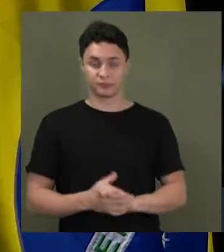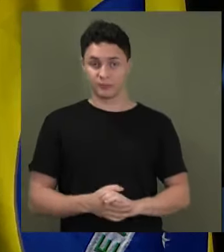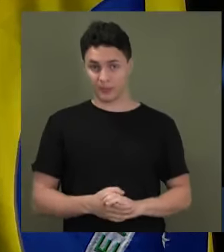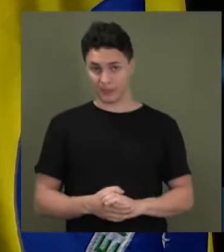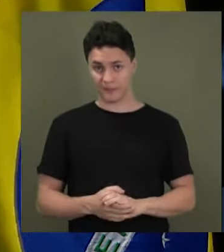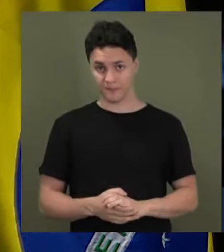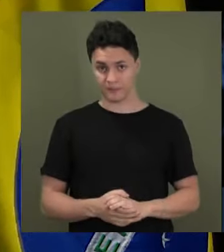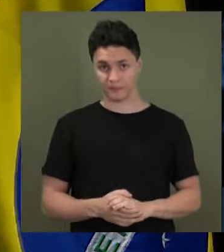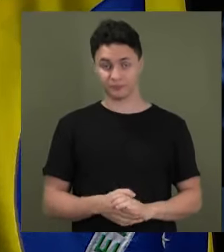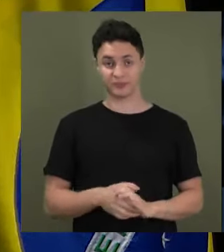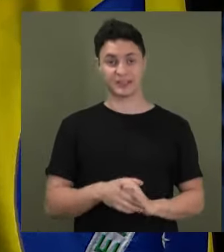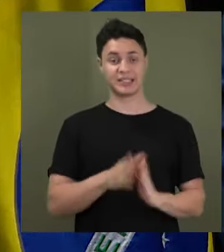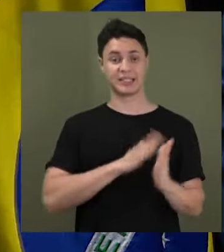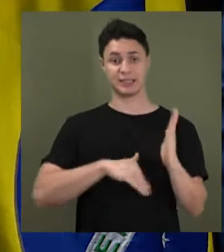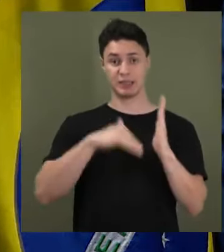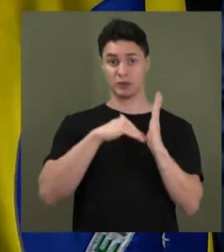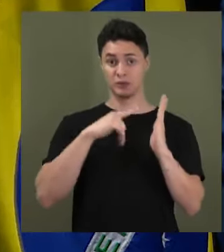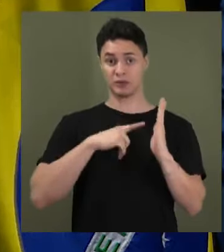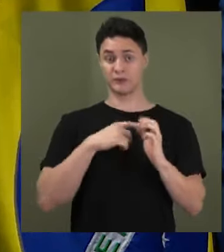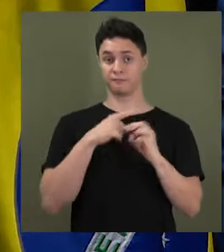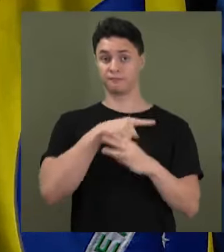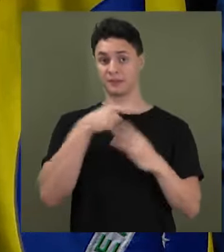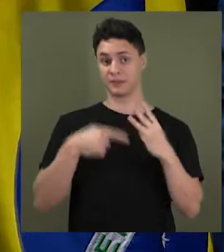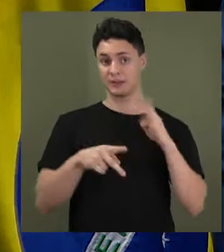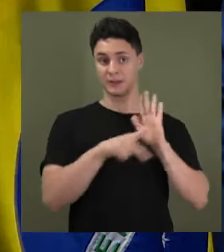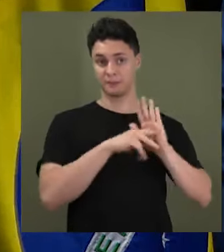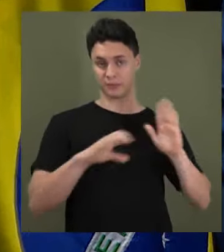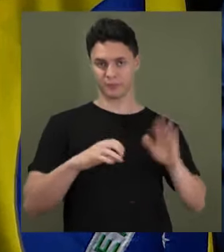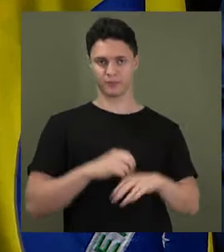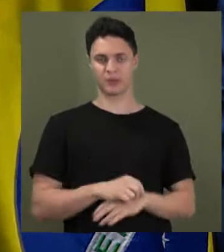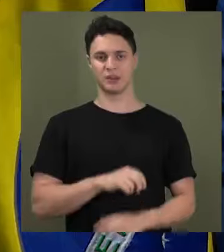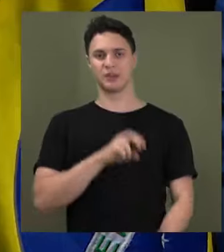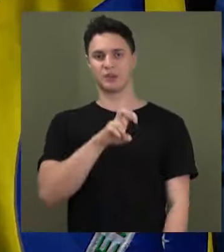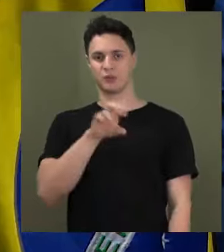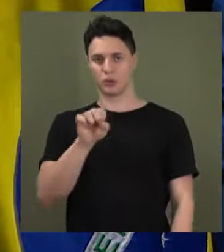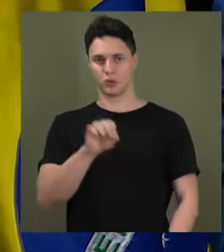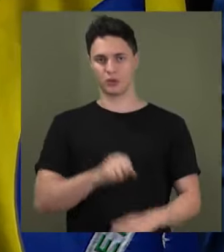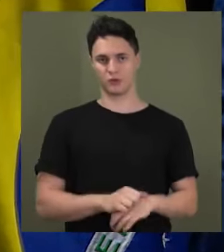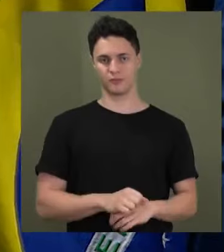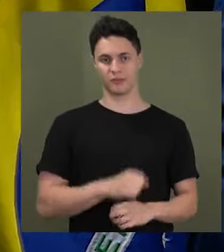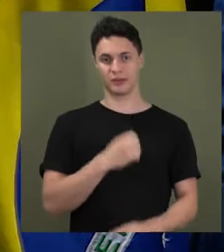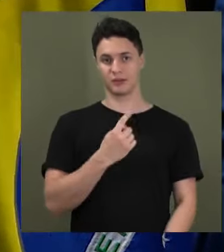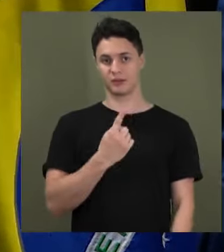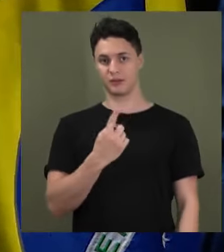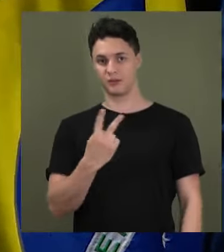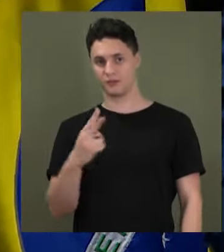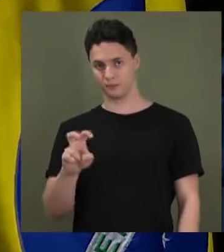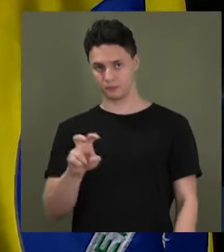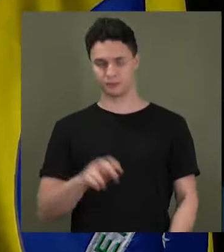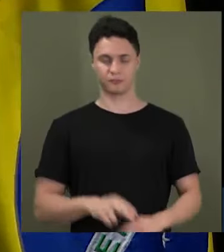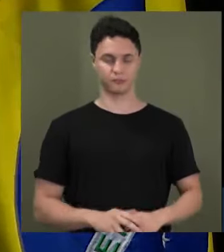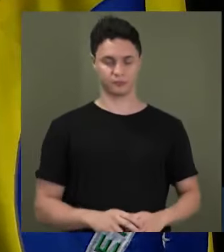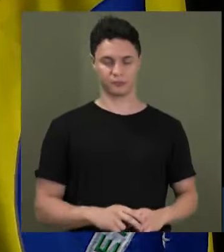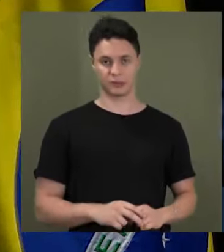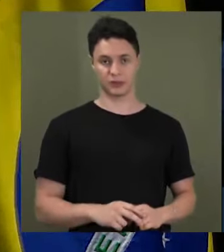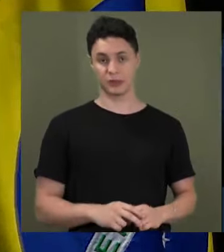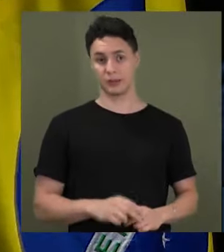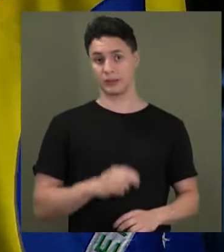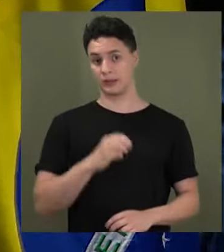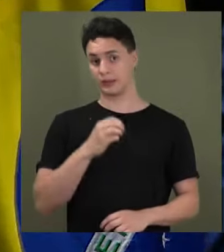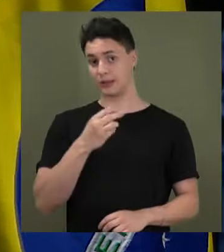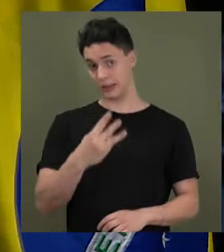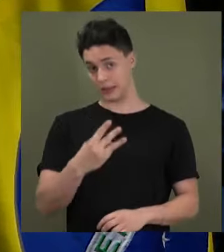assunto. As de número 58, 125 de 2019 e a número 3